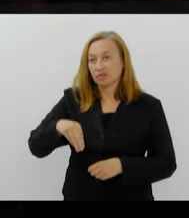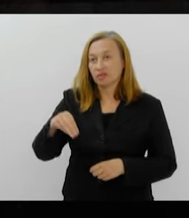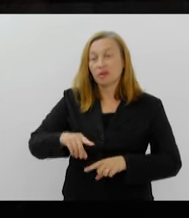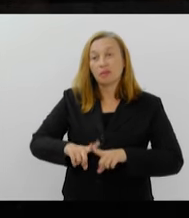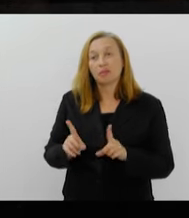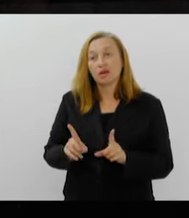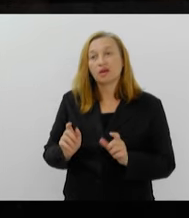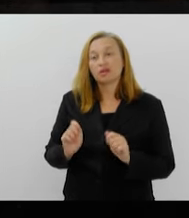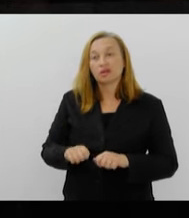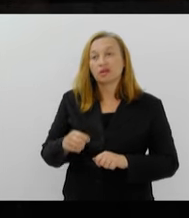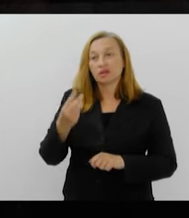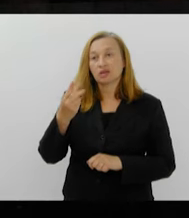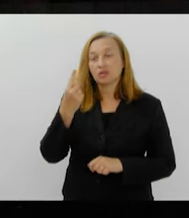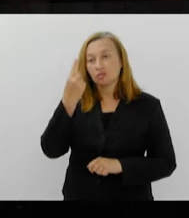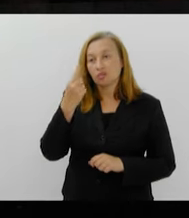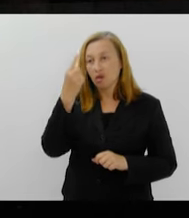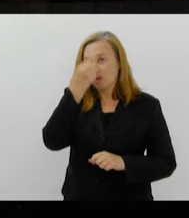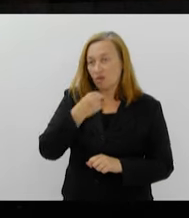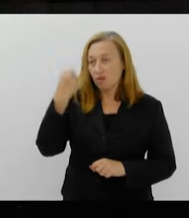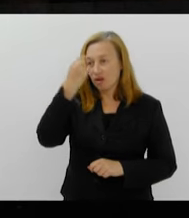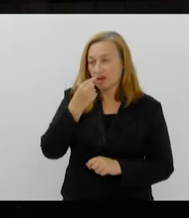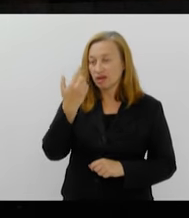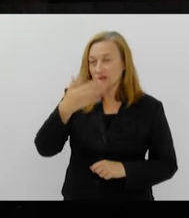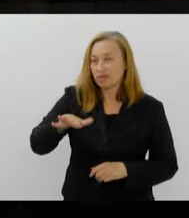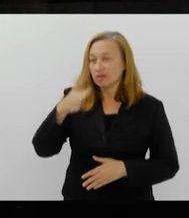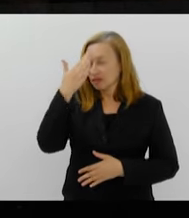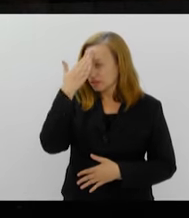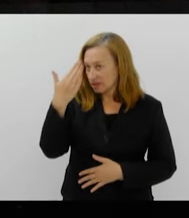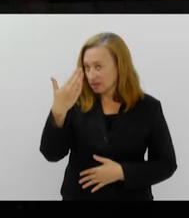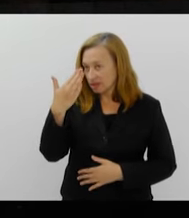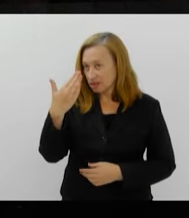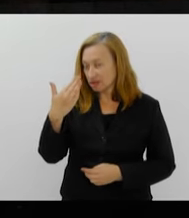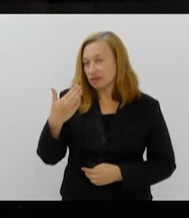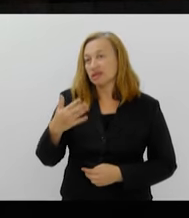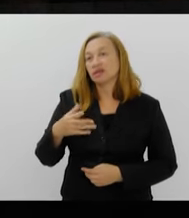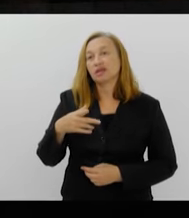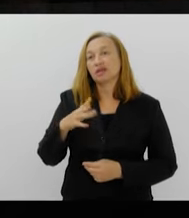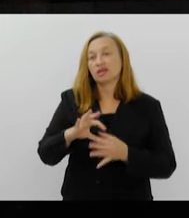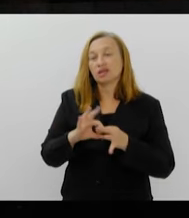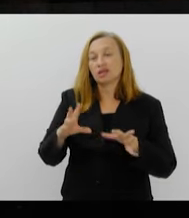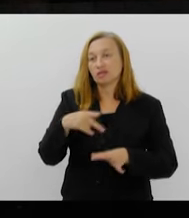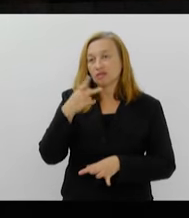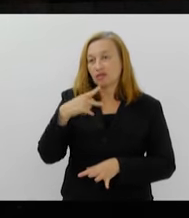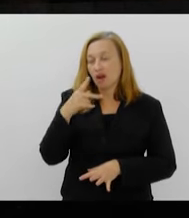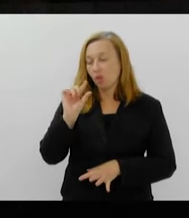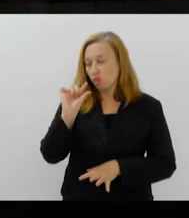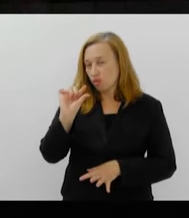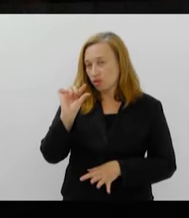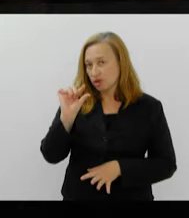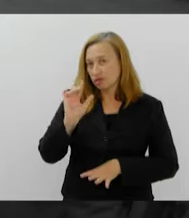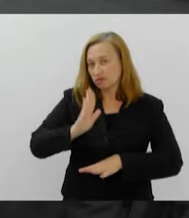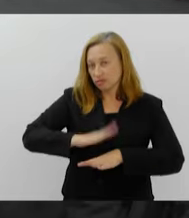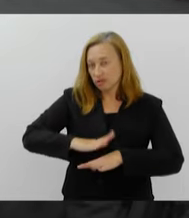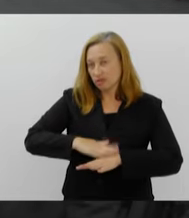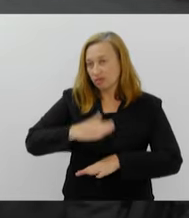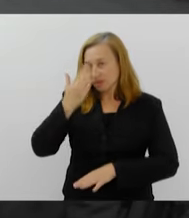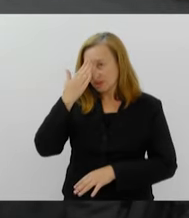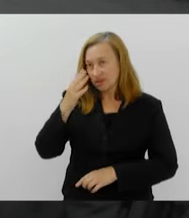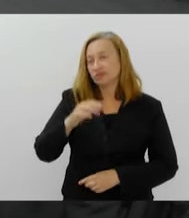possivelmente de 1 hora e meia, mas agradeço a senhora ter me expandido um pouco no meu tempo. Muito